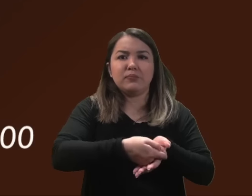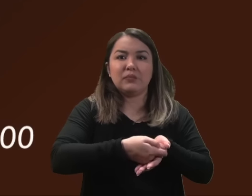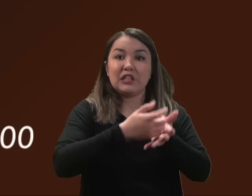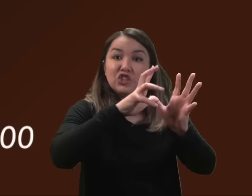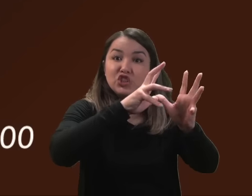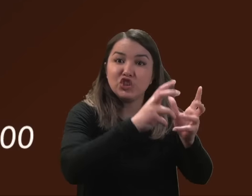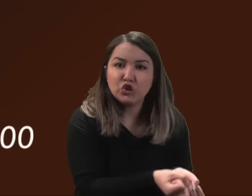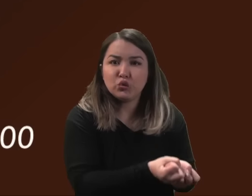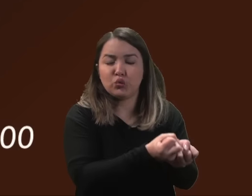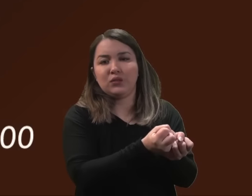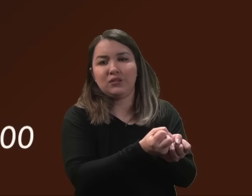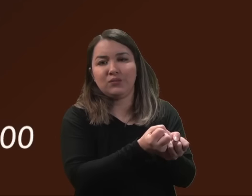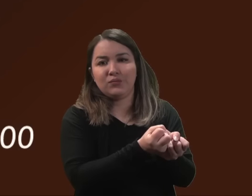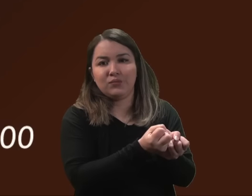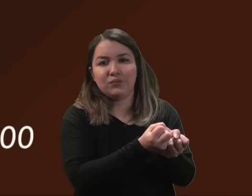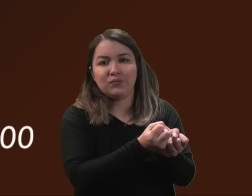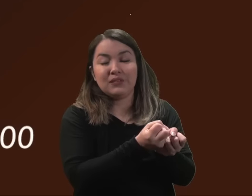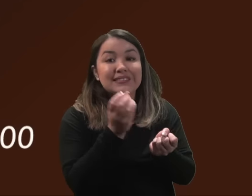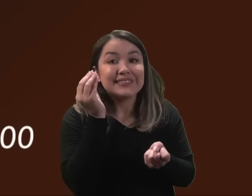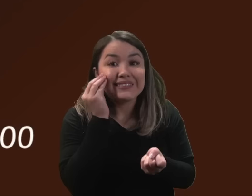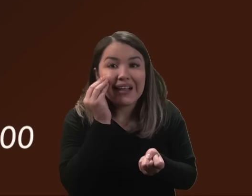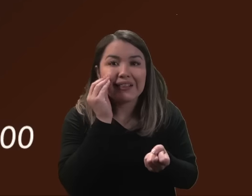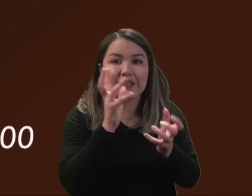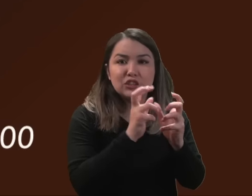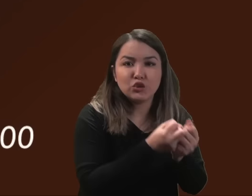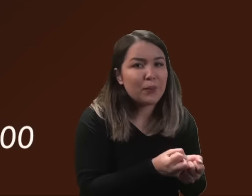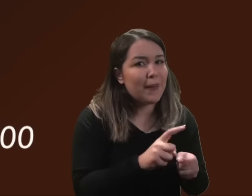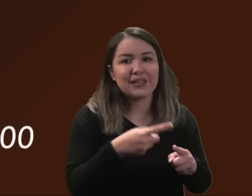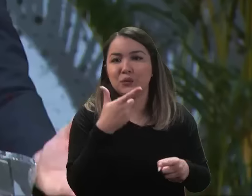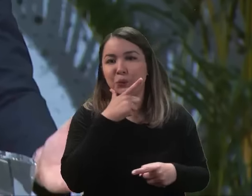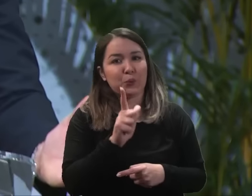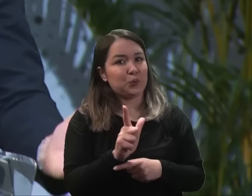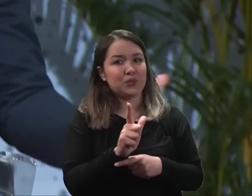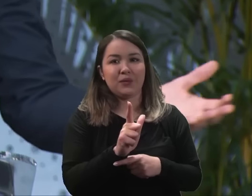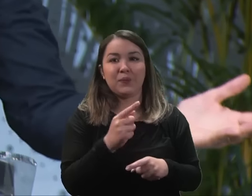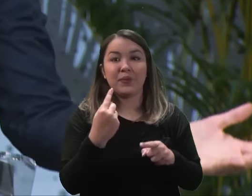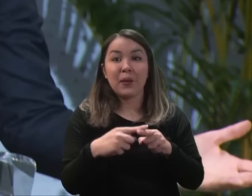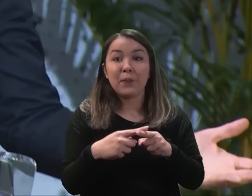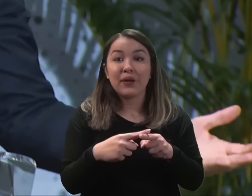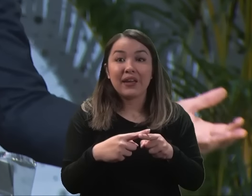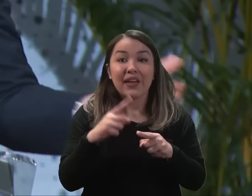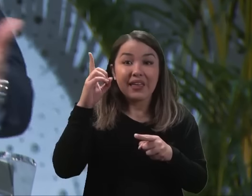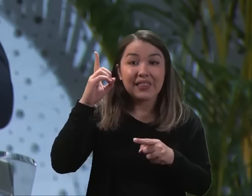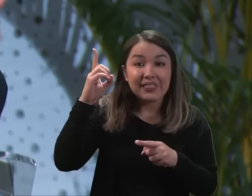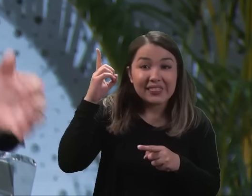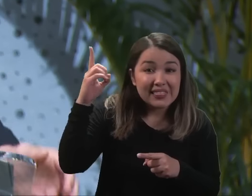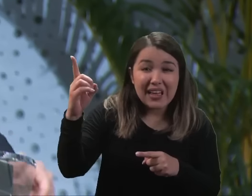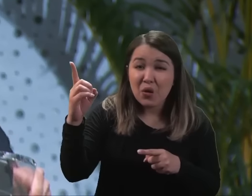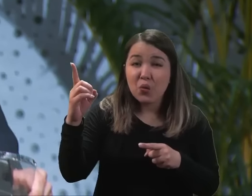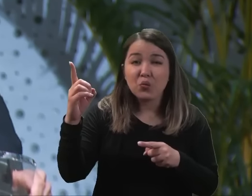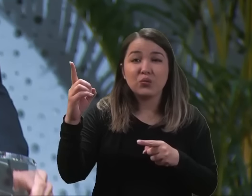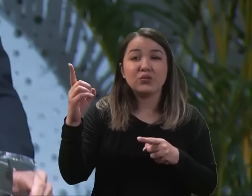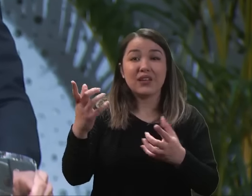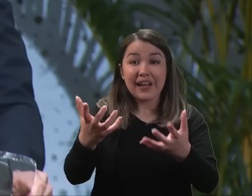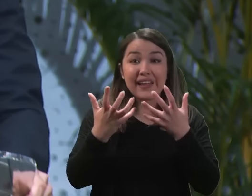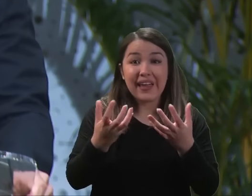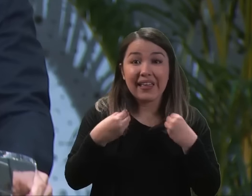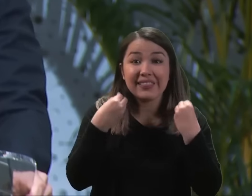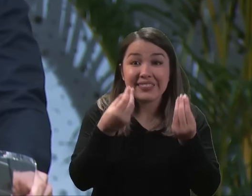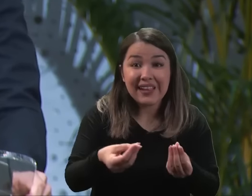a medida de graça já havia cessado não porque Deus assim o quisesse mas porque